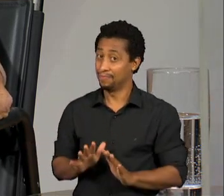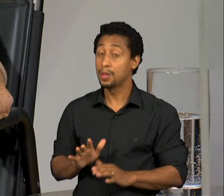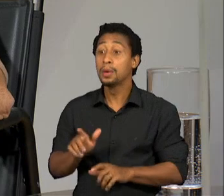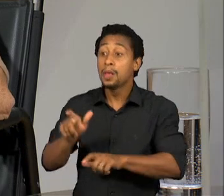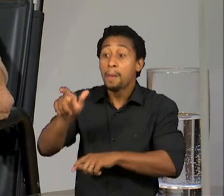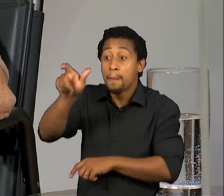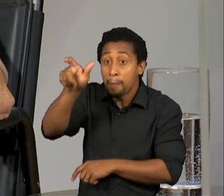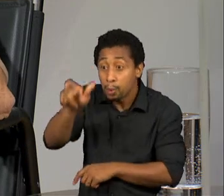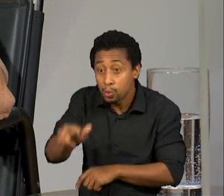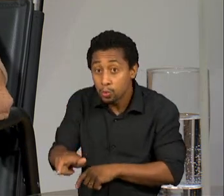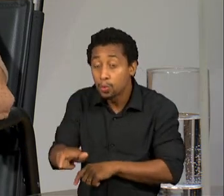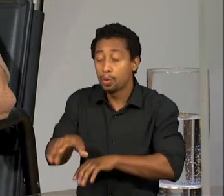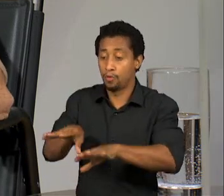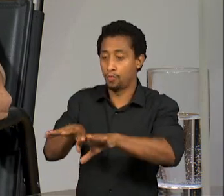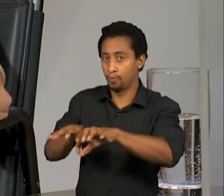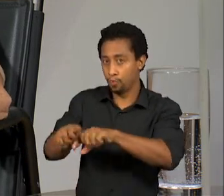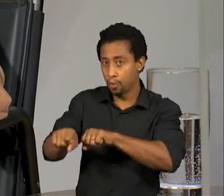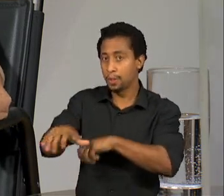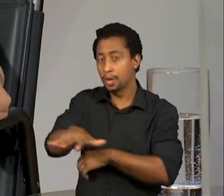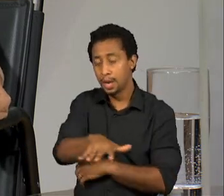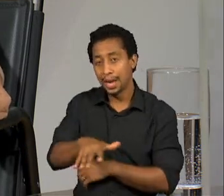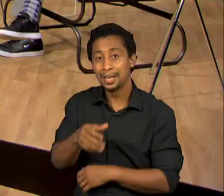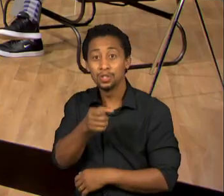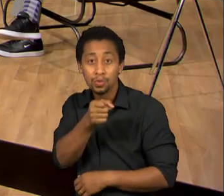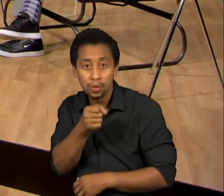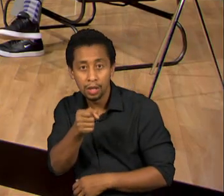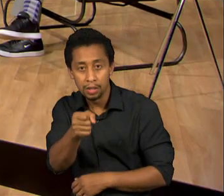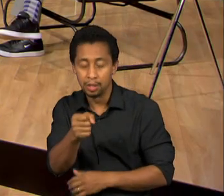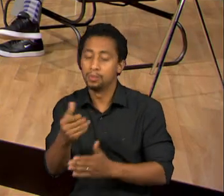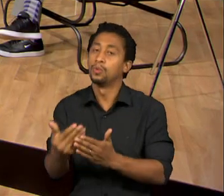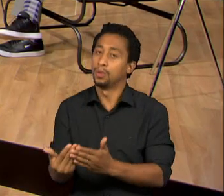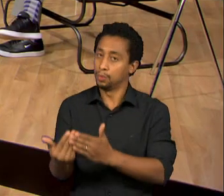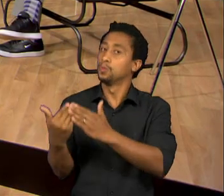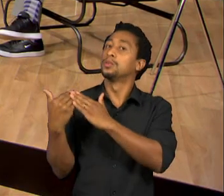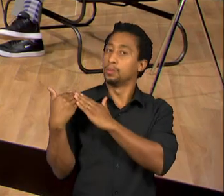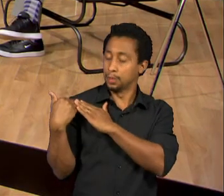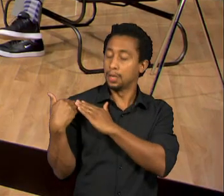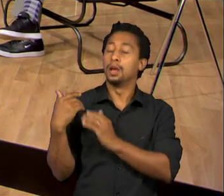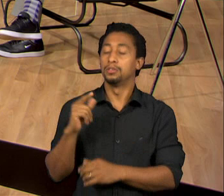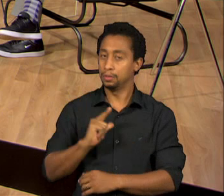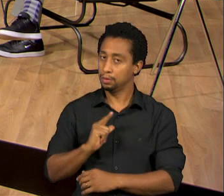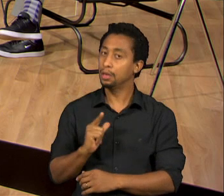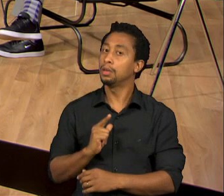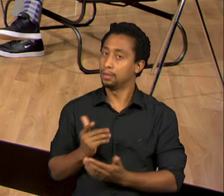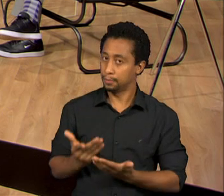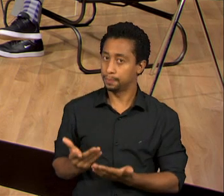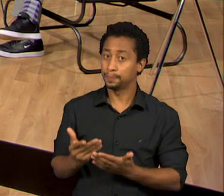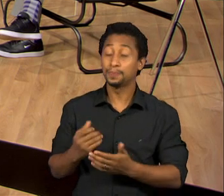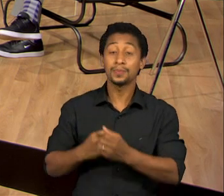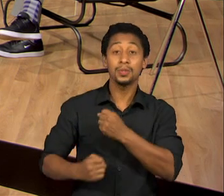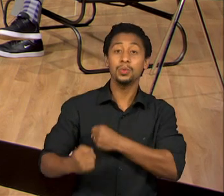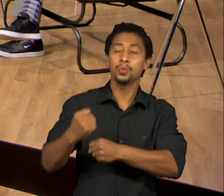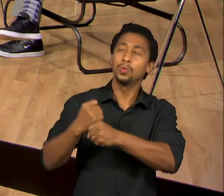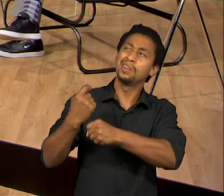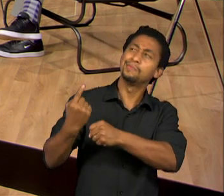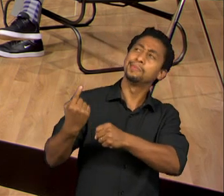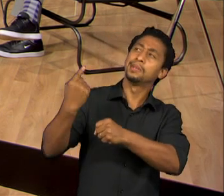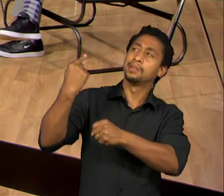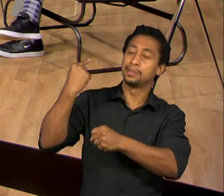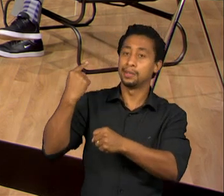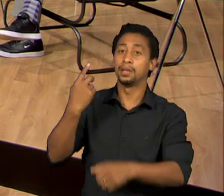é responsável pela informação. Os anos 2000 foram anos de euforia,